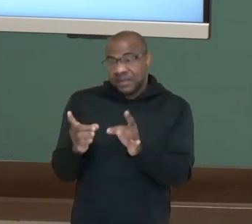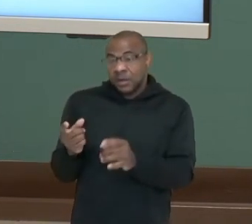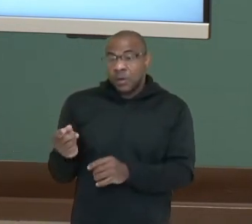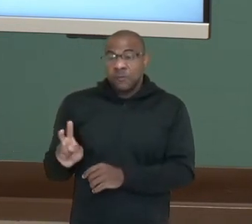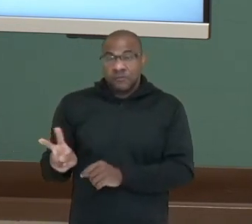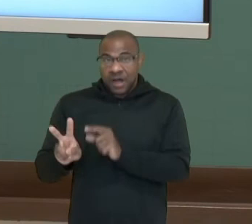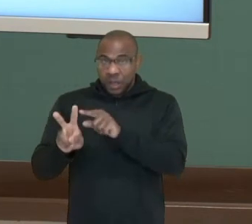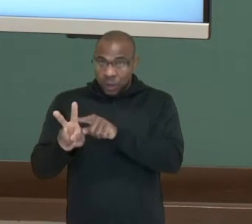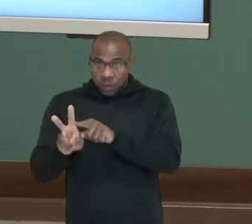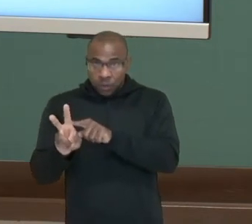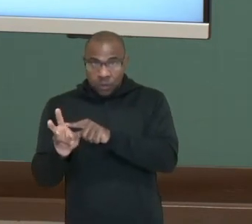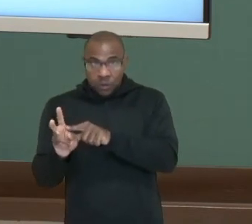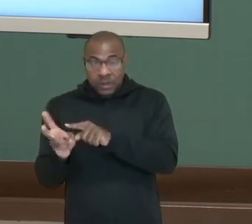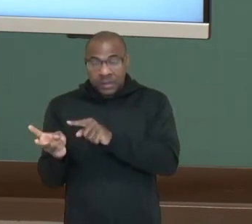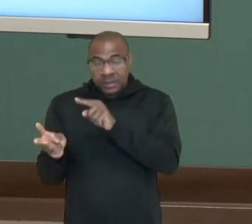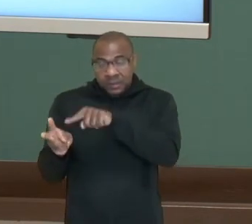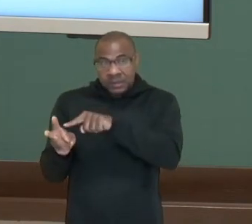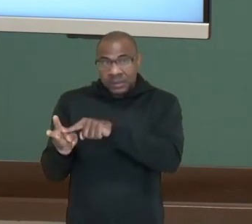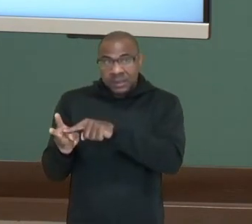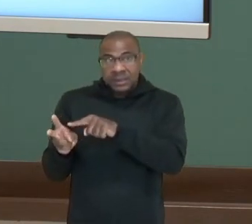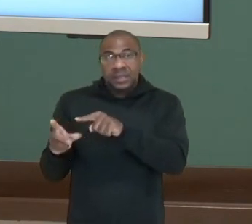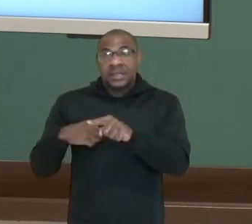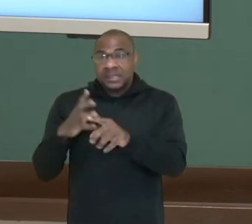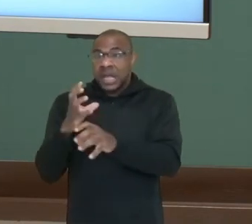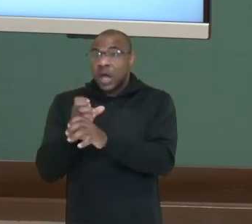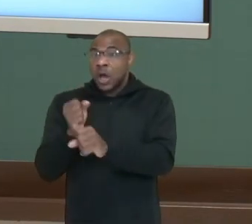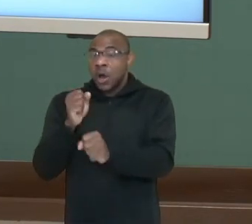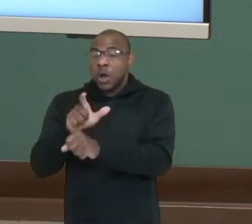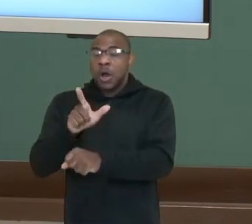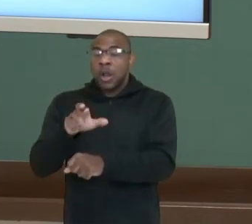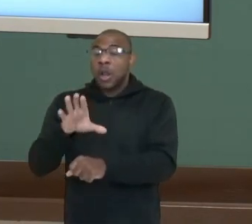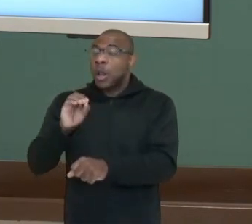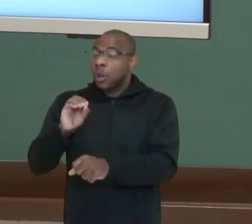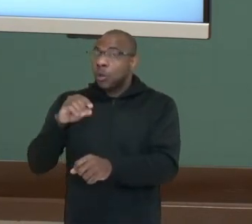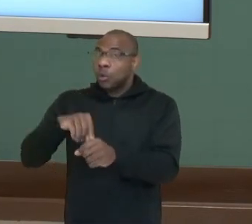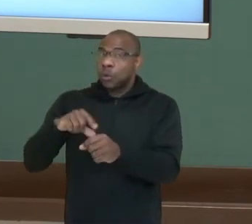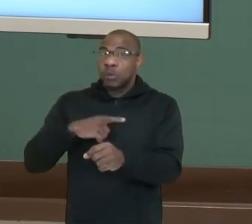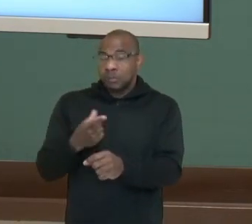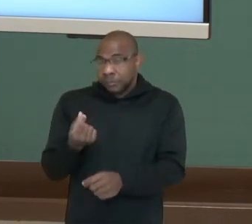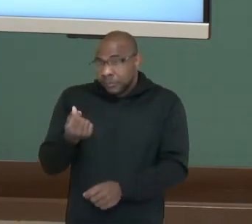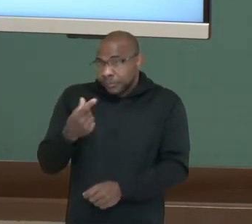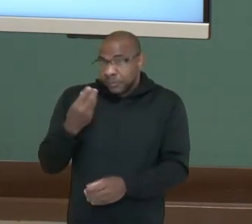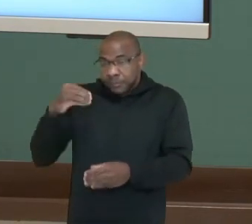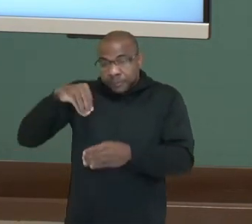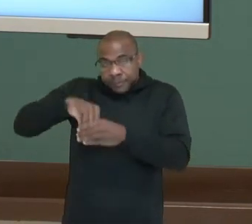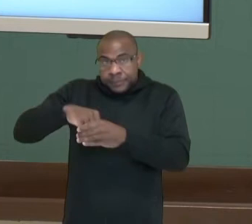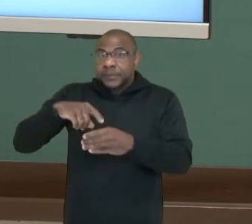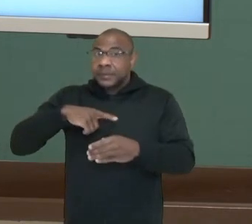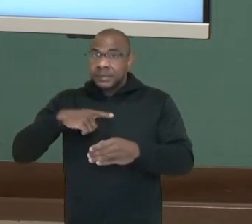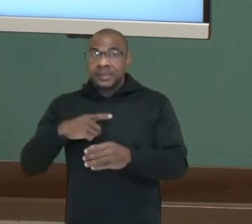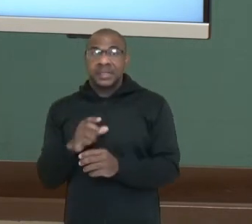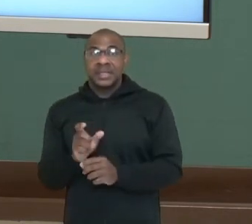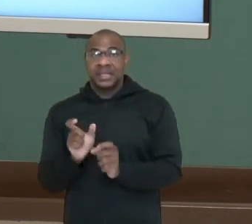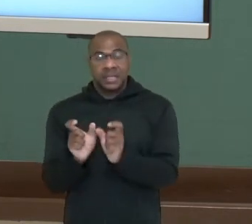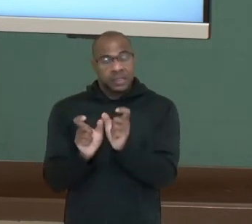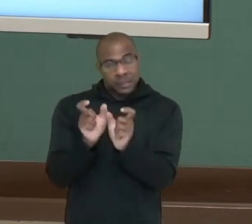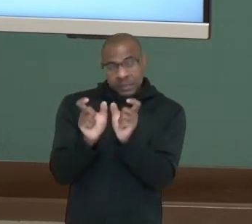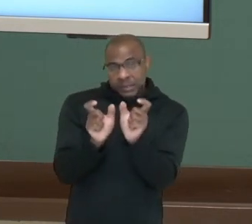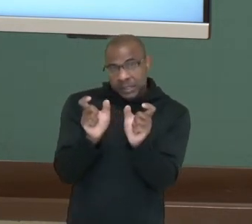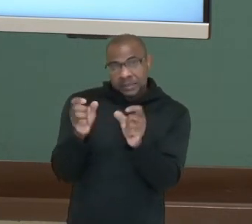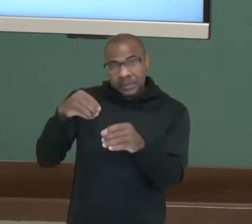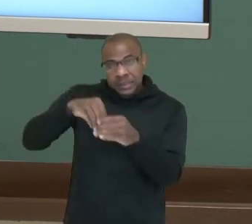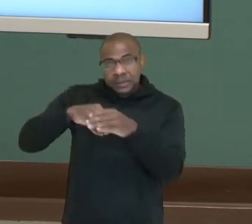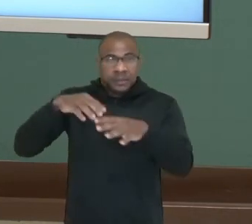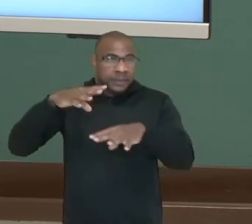preço e em cima desse preço tem o lucro, né, e tem o custo. Então, esses termos, eles dentro da